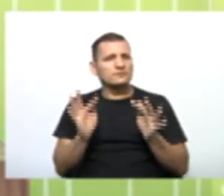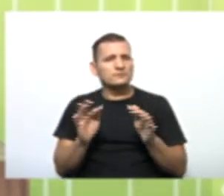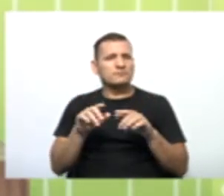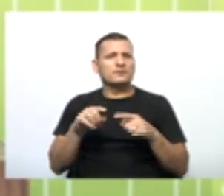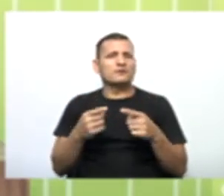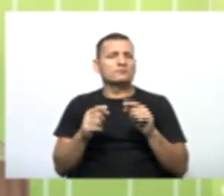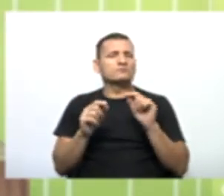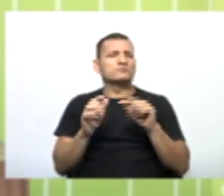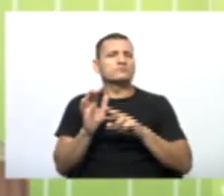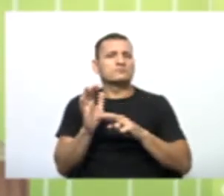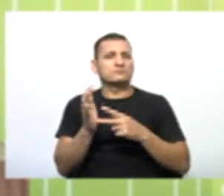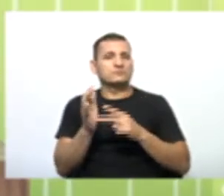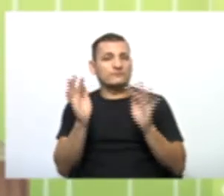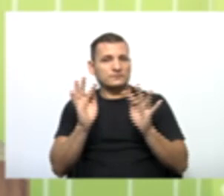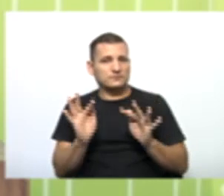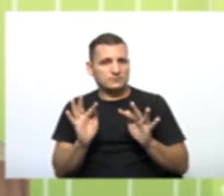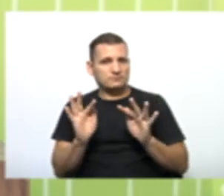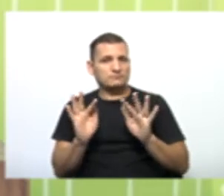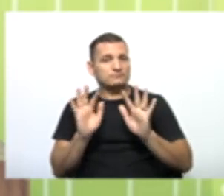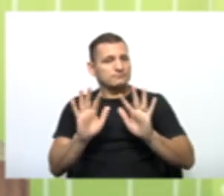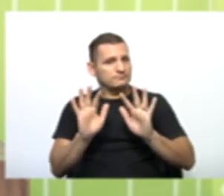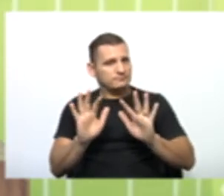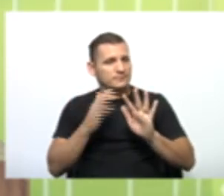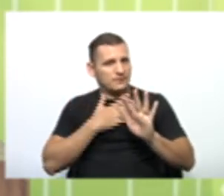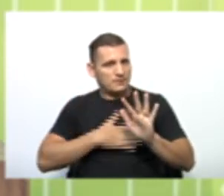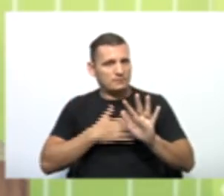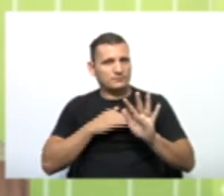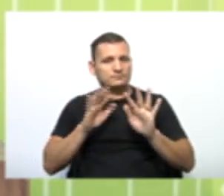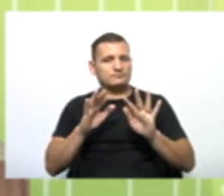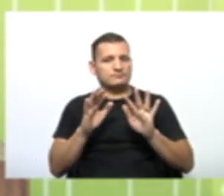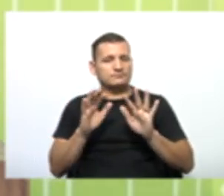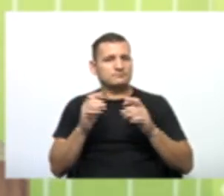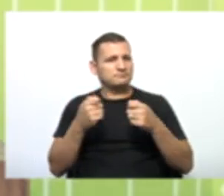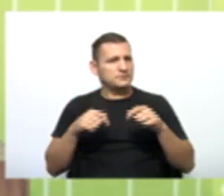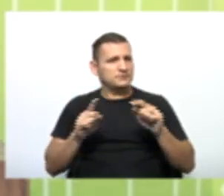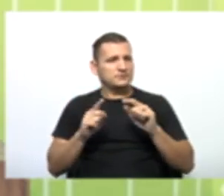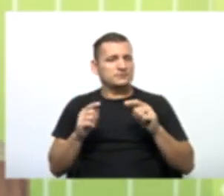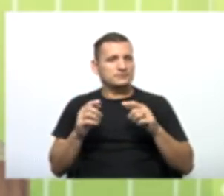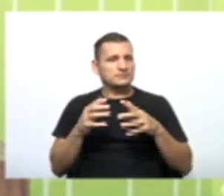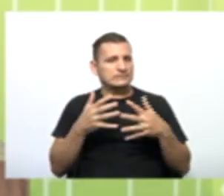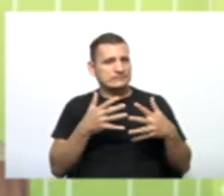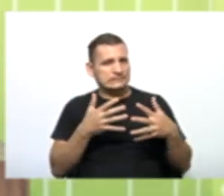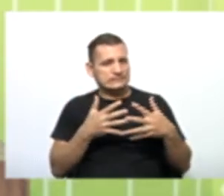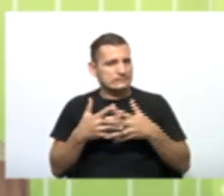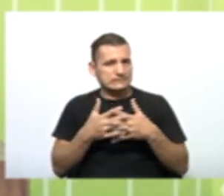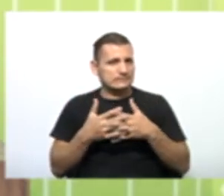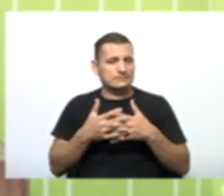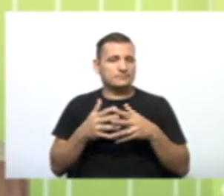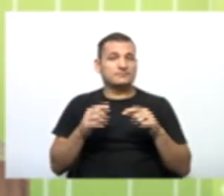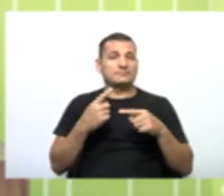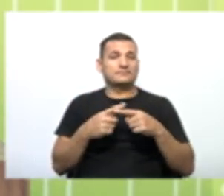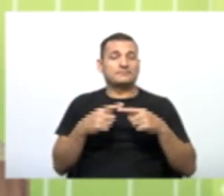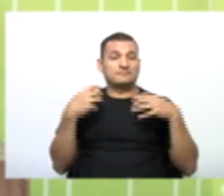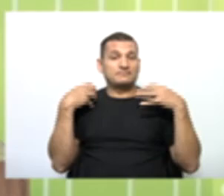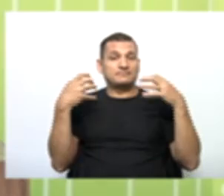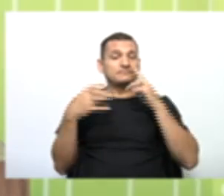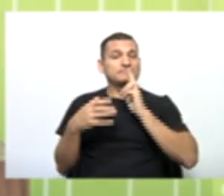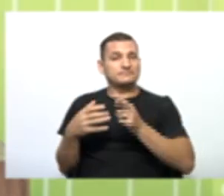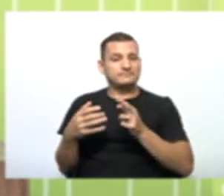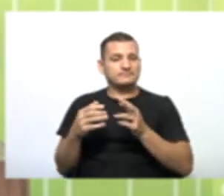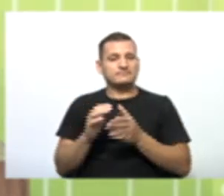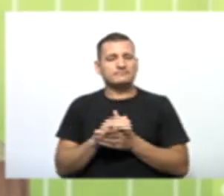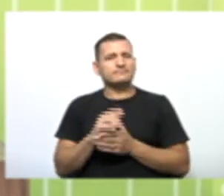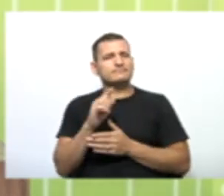si? Calma, não precisa entrar em crise, não precisa entrar em pânico, porque o próprio Aristóteles responde. E o que ele vai dizer é